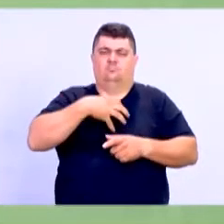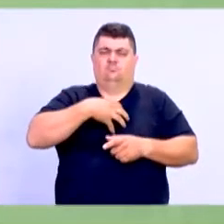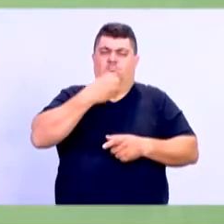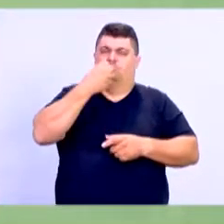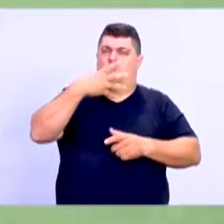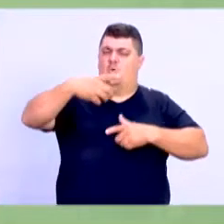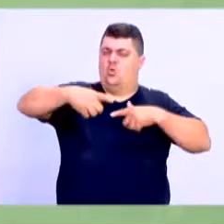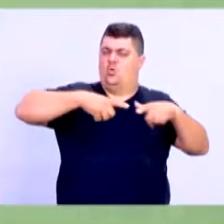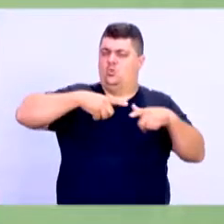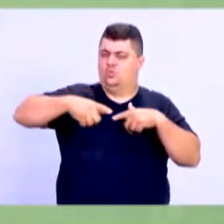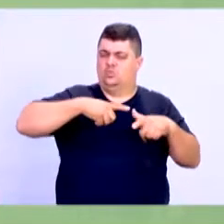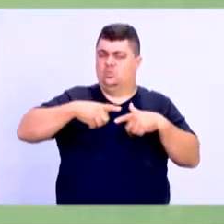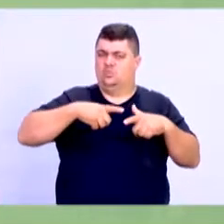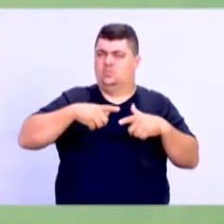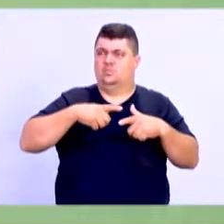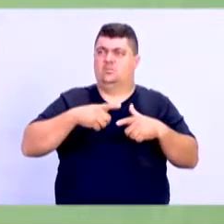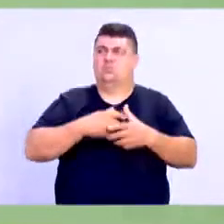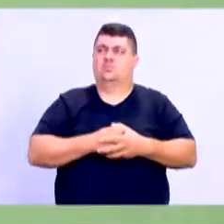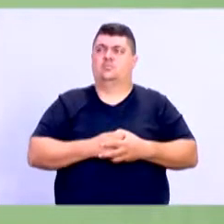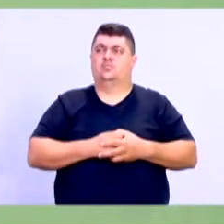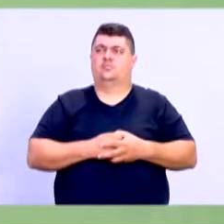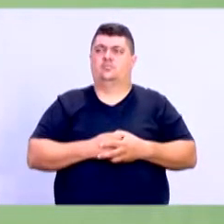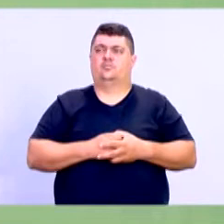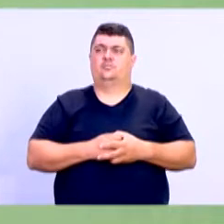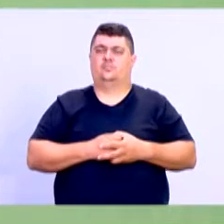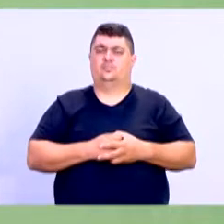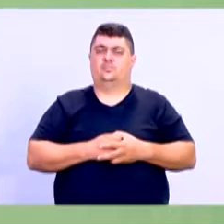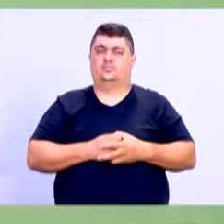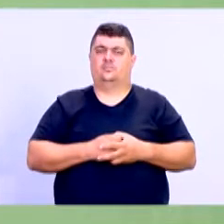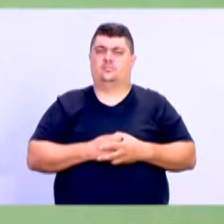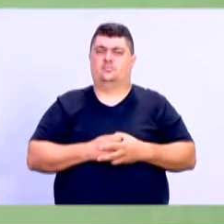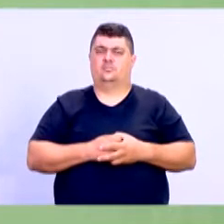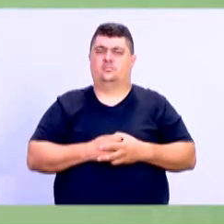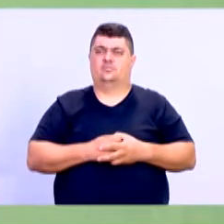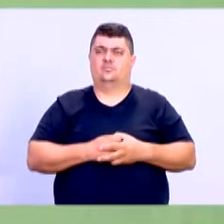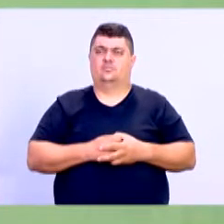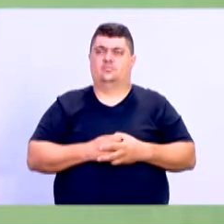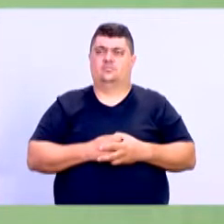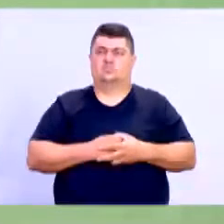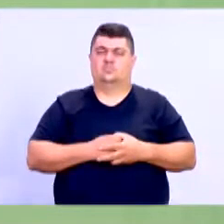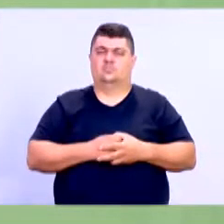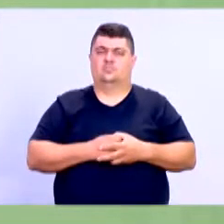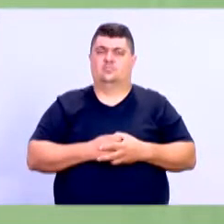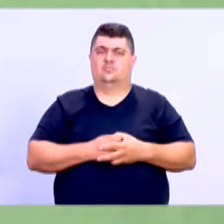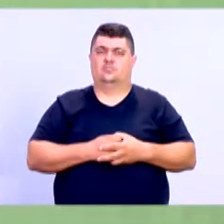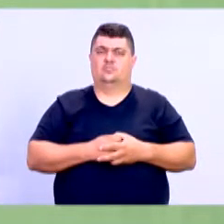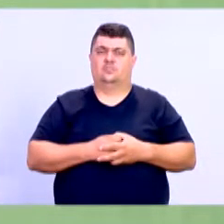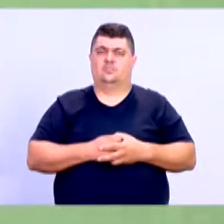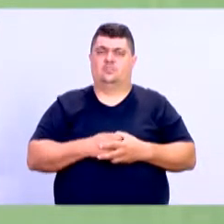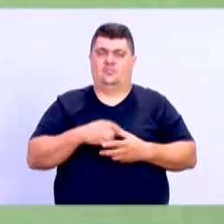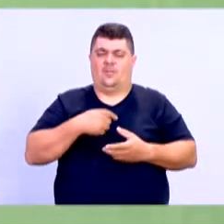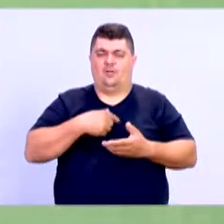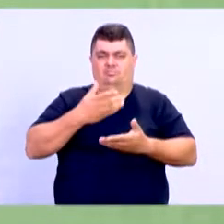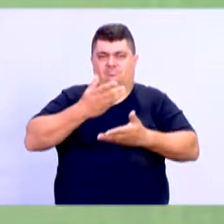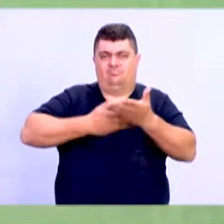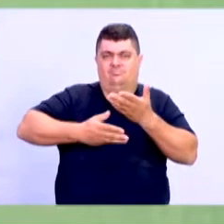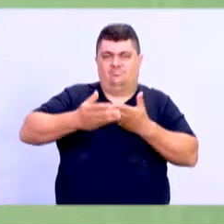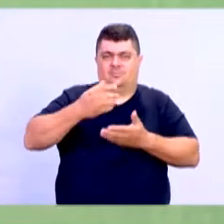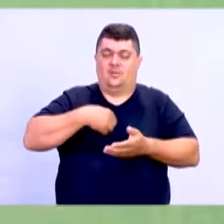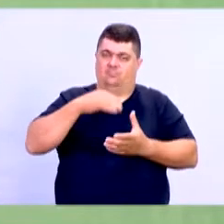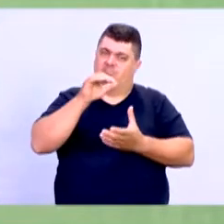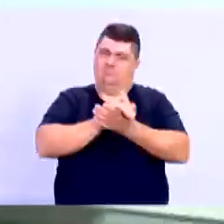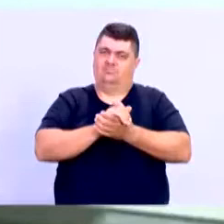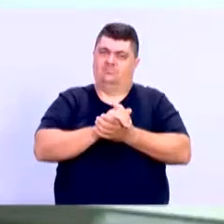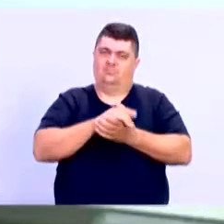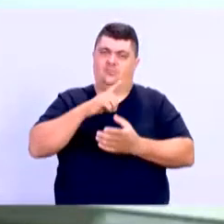as atividades das pessoas. Olha, eu vou aqui partilhar com você. Eu sou